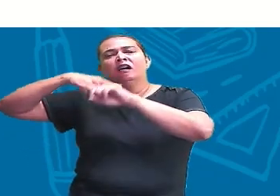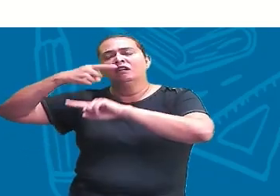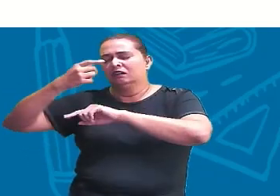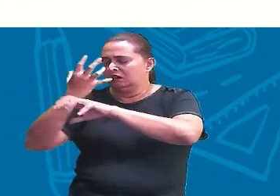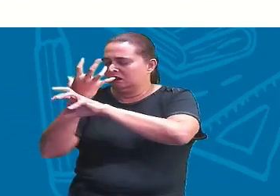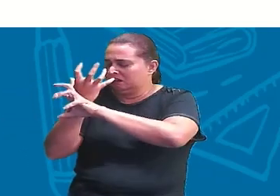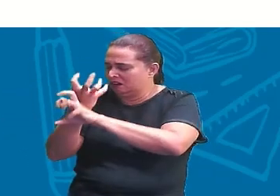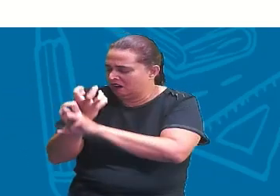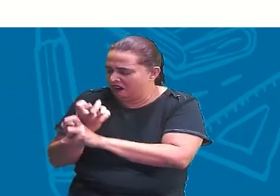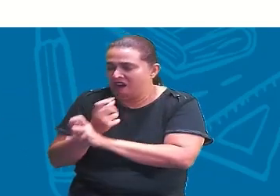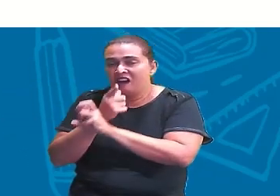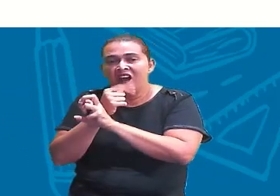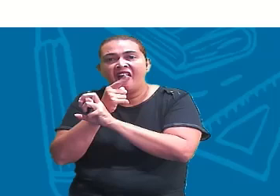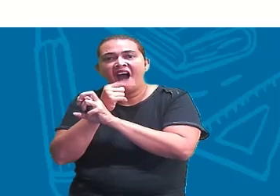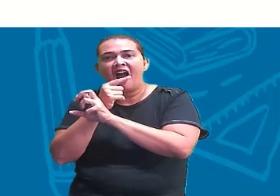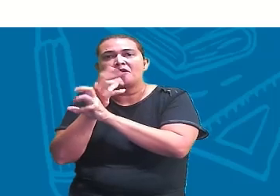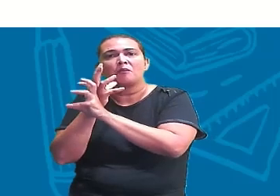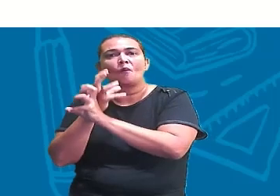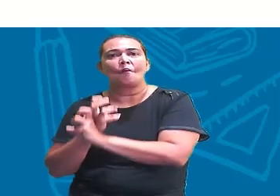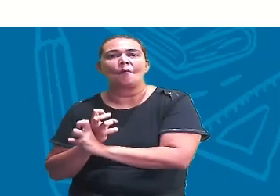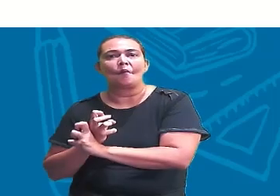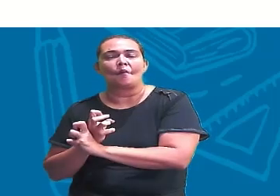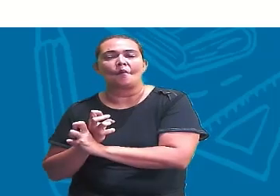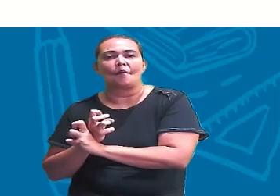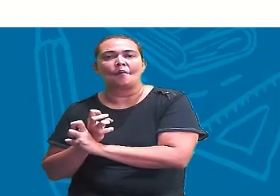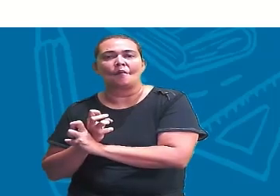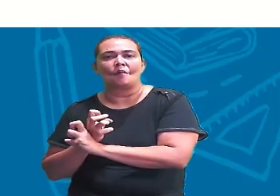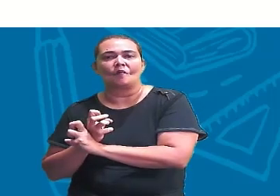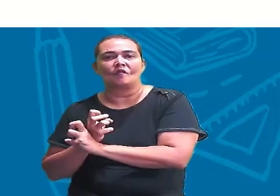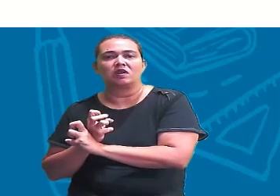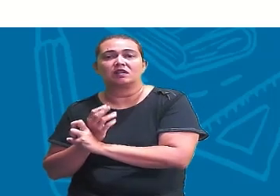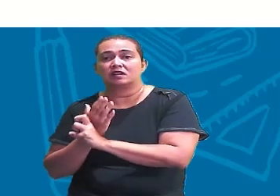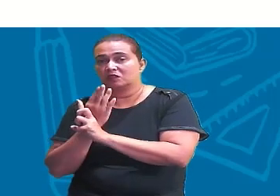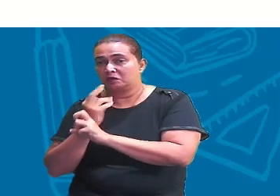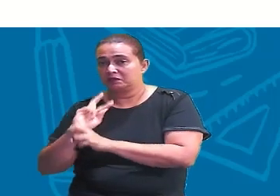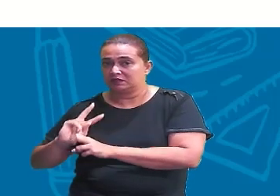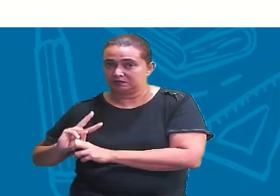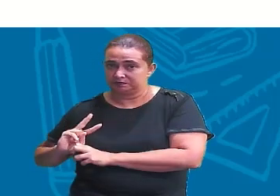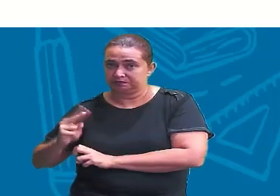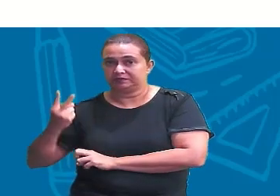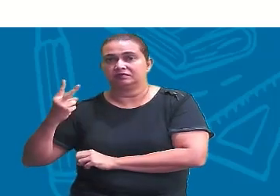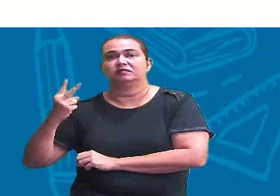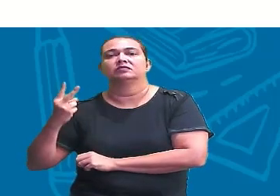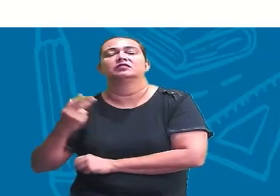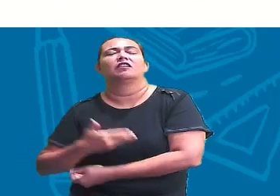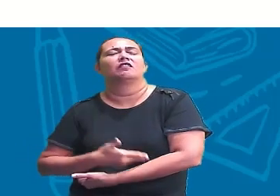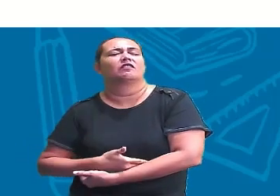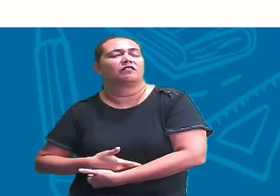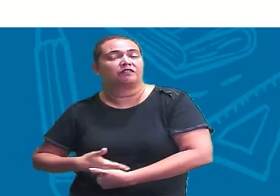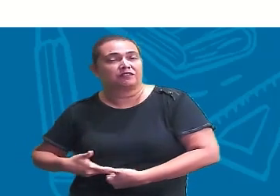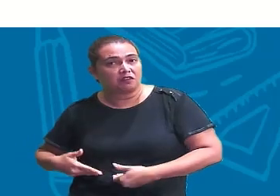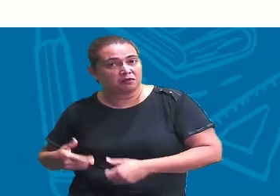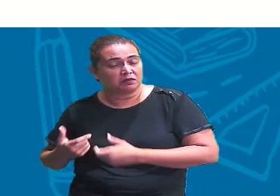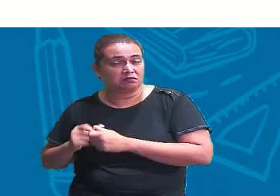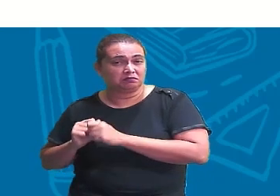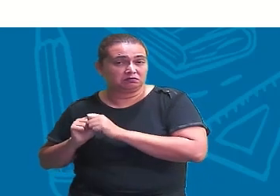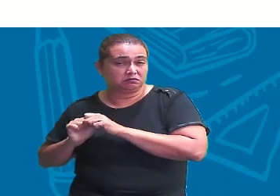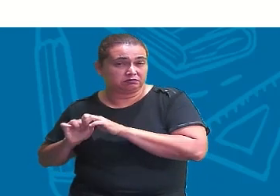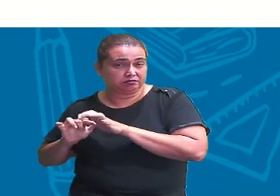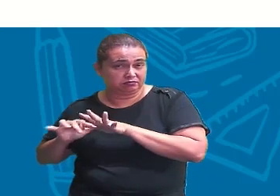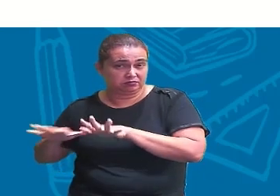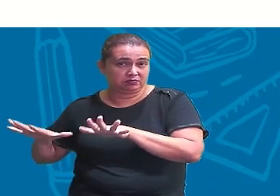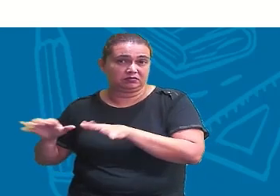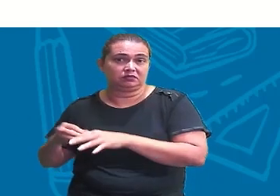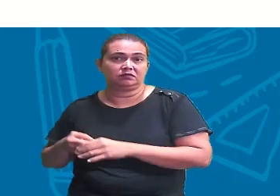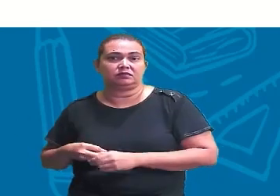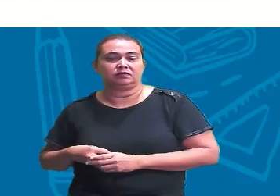nas colheitas. Então a comida vai ficar mais cara. Isso quer dizer o quê? A fome vai crescer.